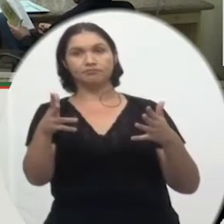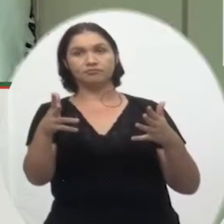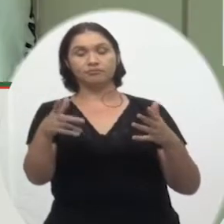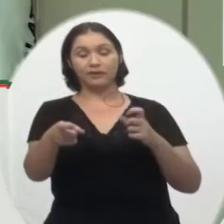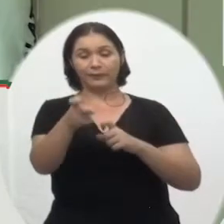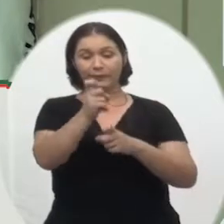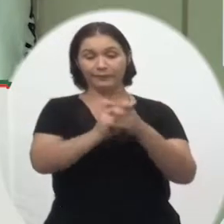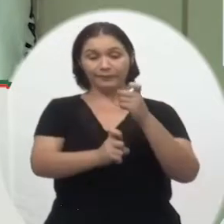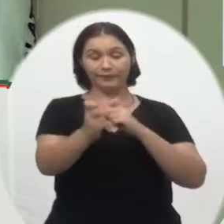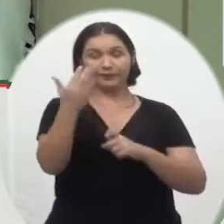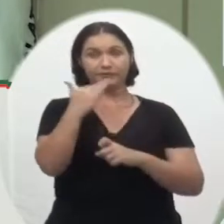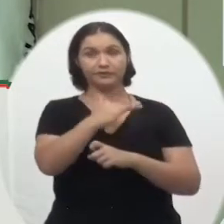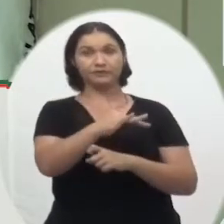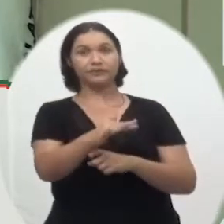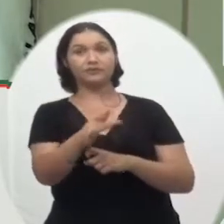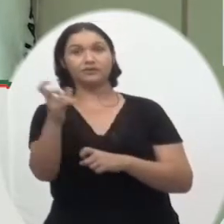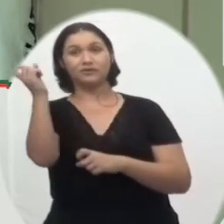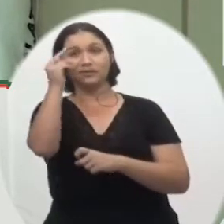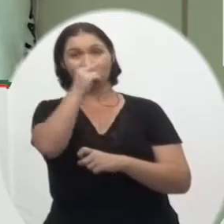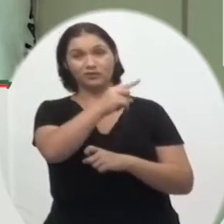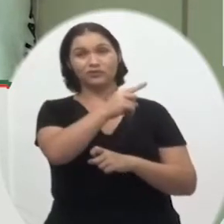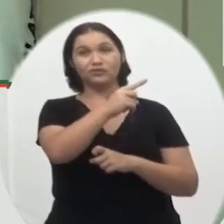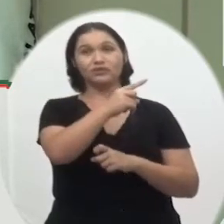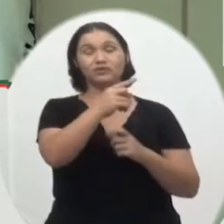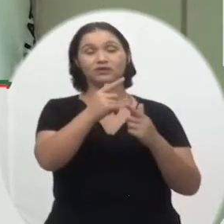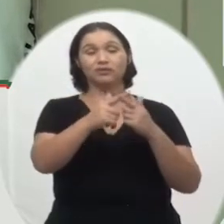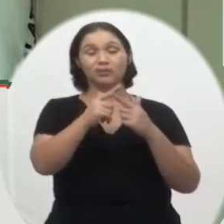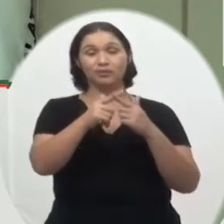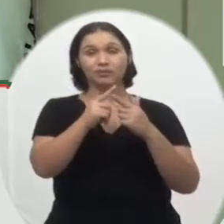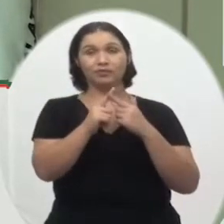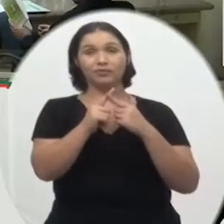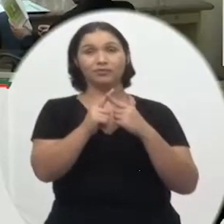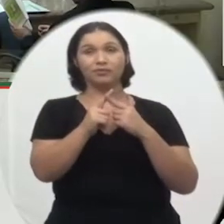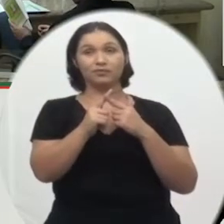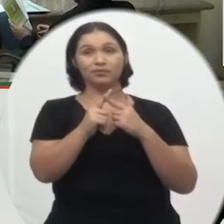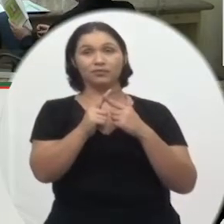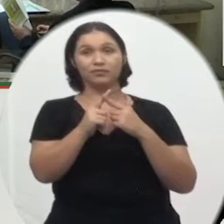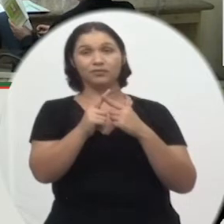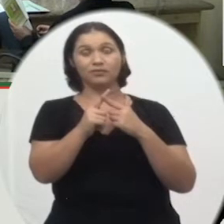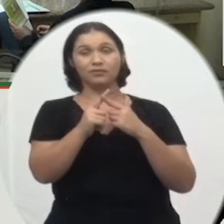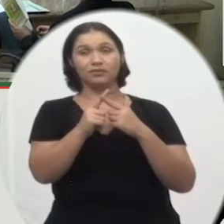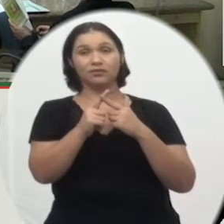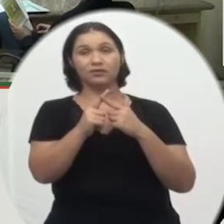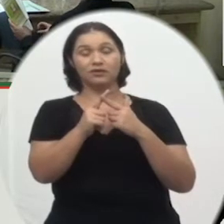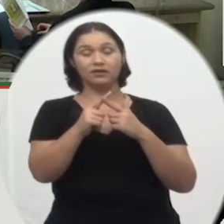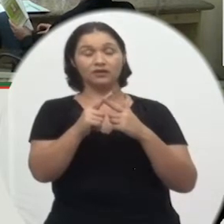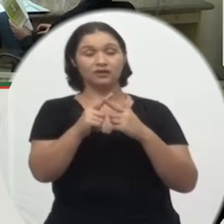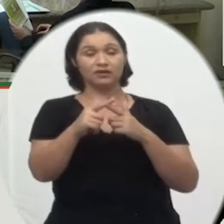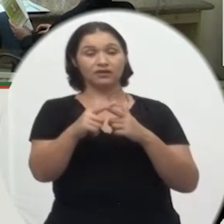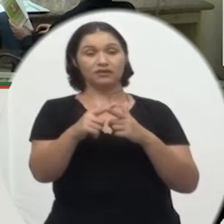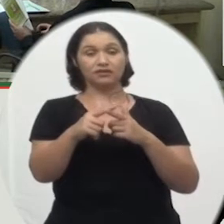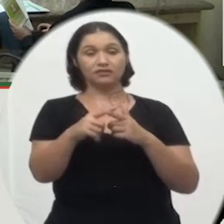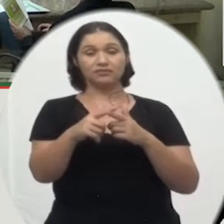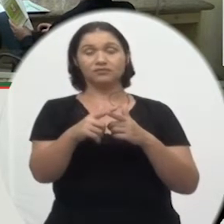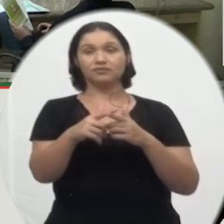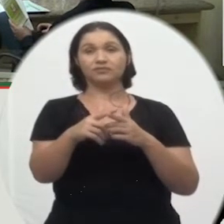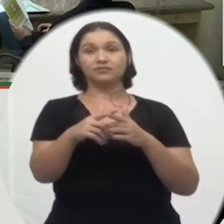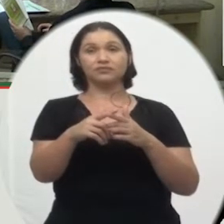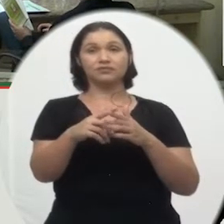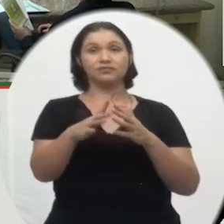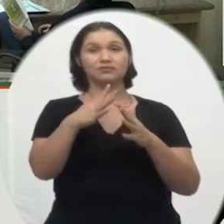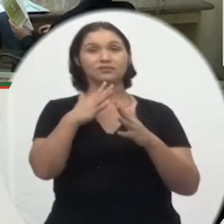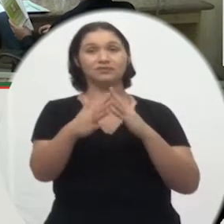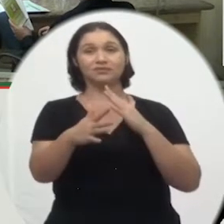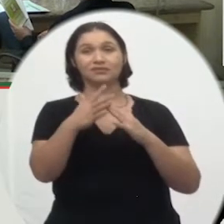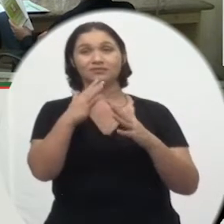situação bem complicada, né? Porque para adulto já é complicado, como a gente viu a academia lá.